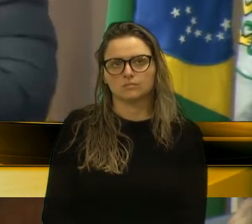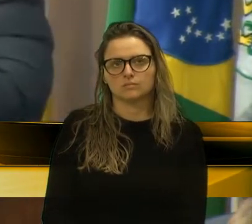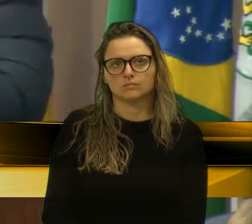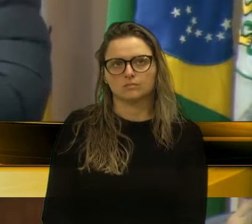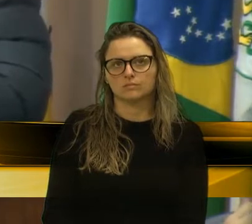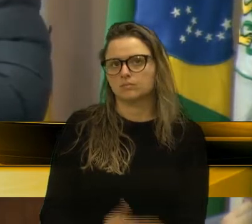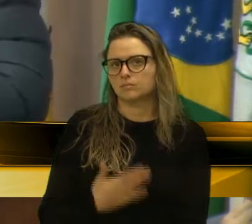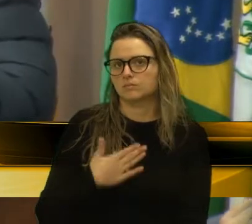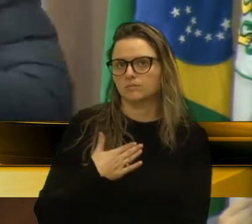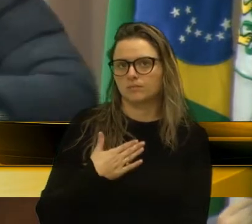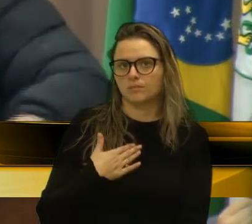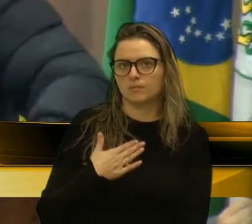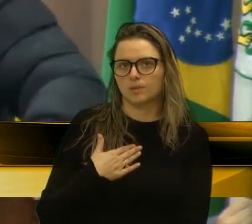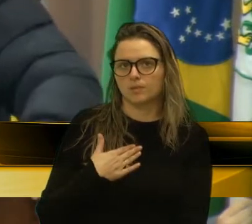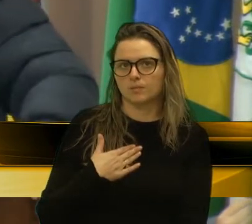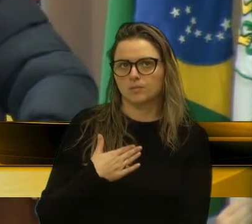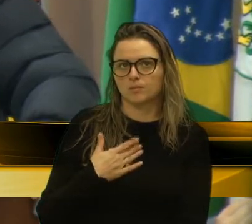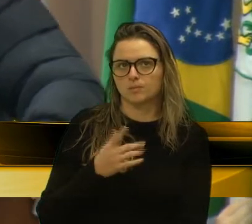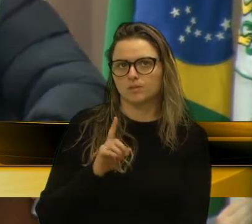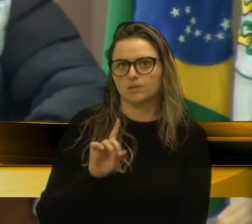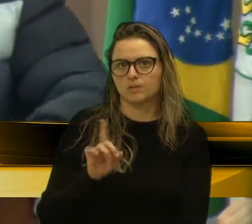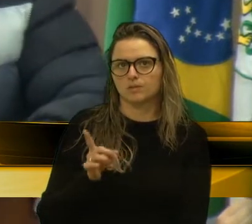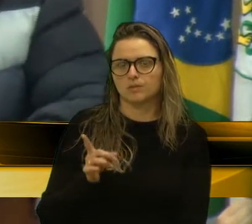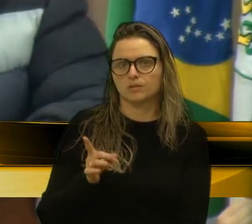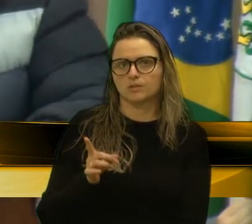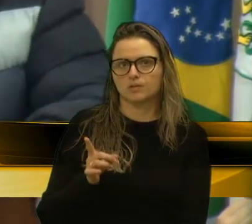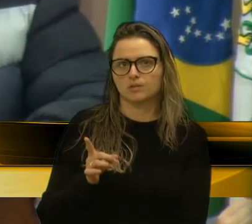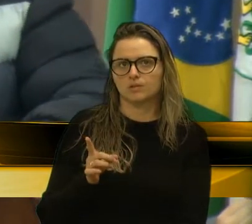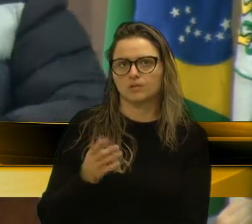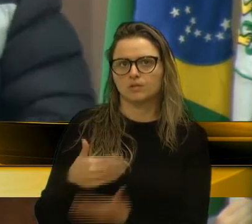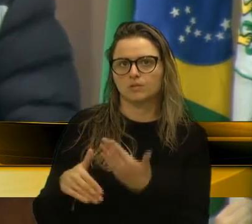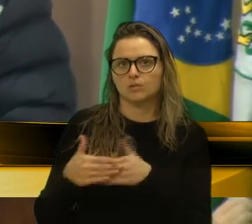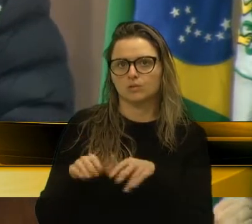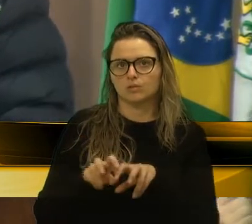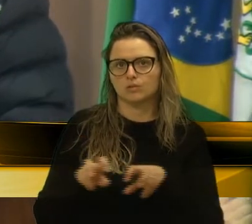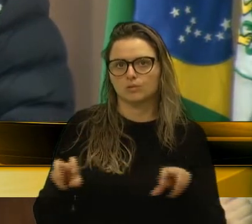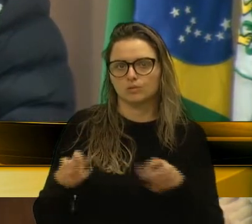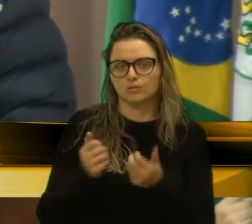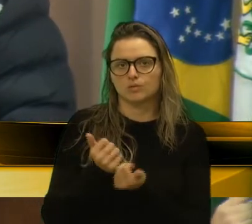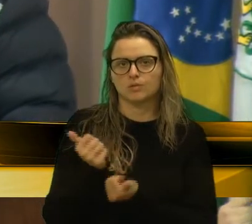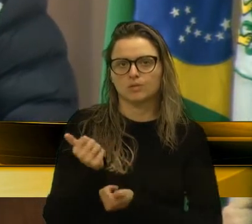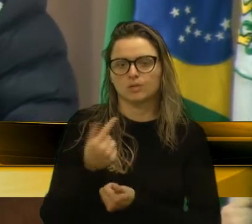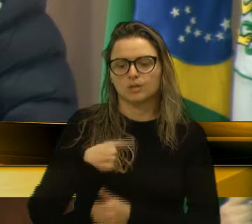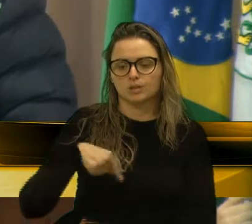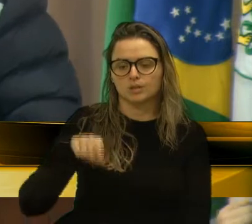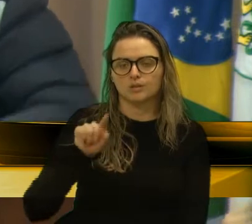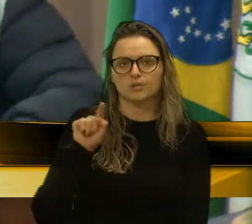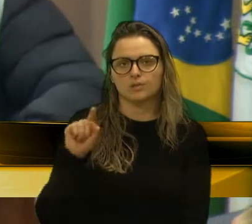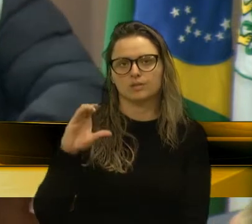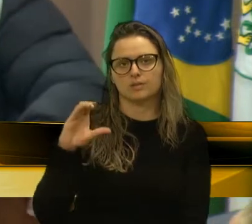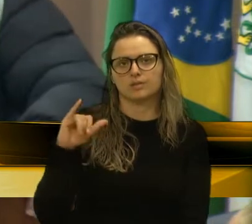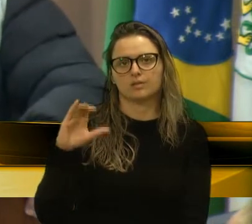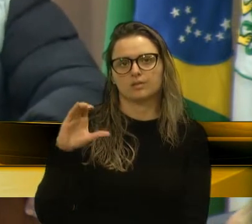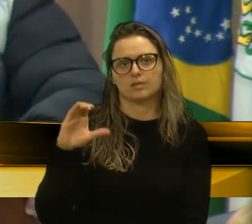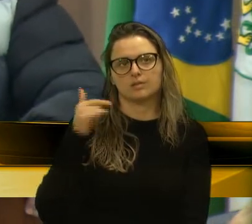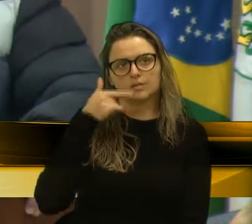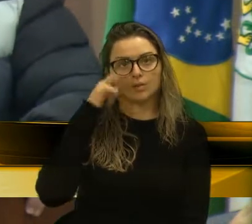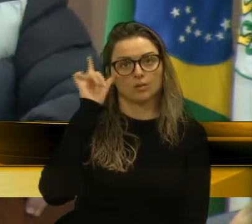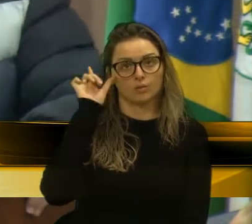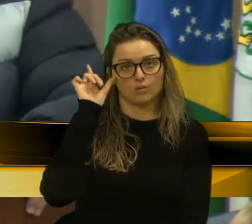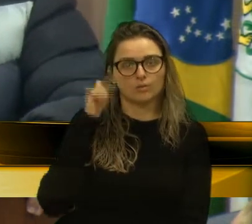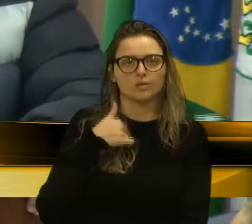Para mim não foi, e toda a mesa diretora, principalmente os vereadores que puderam ir ontem lá na SIC, acredito